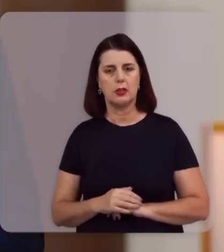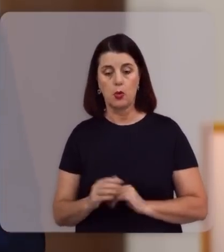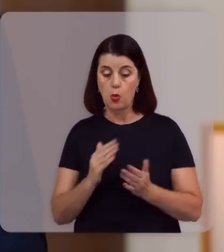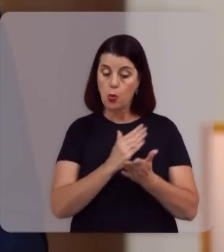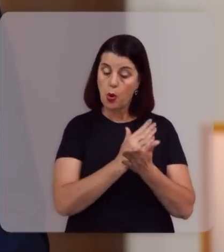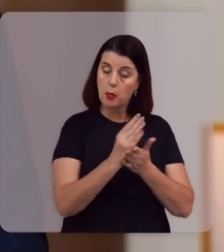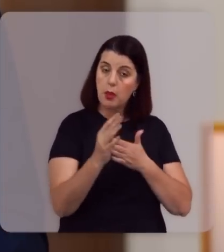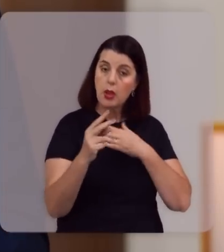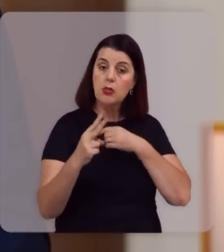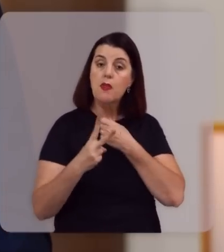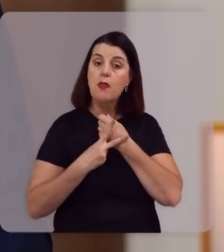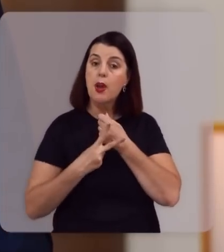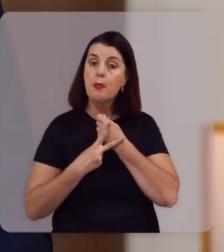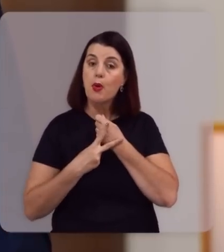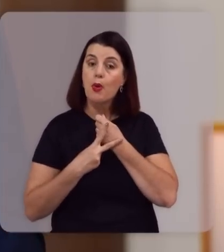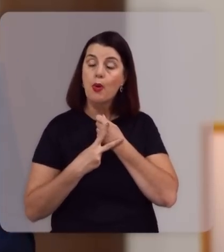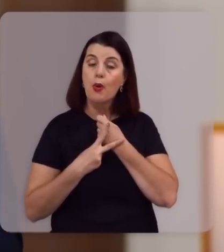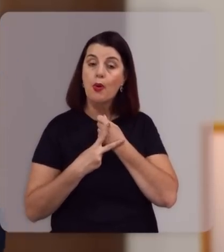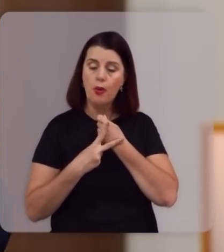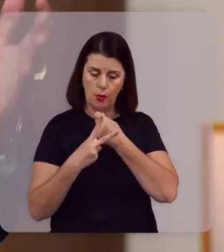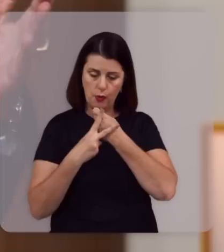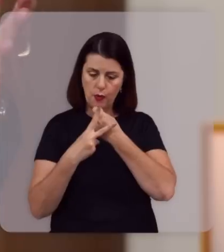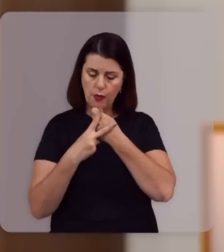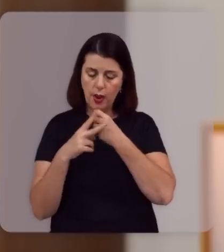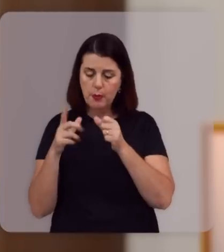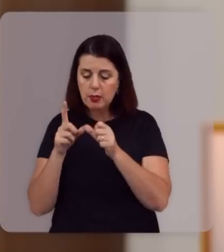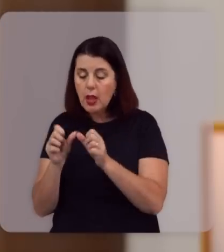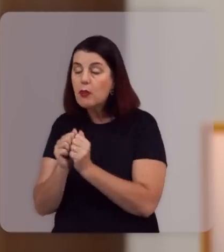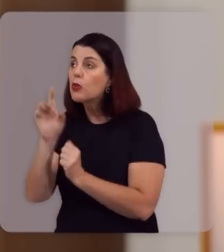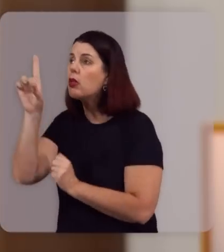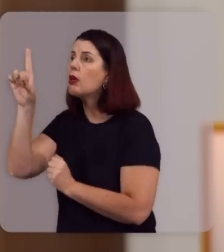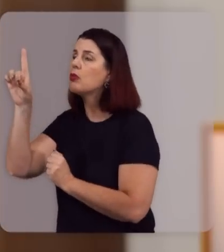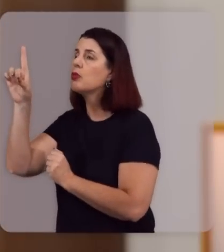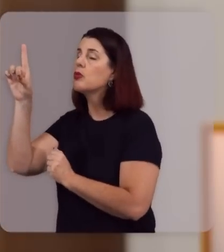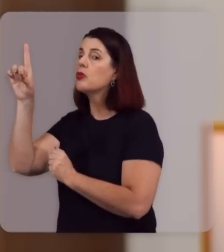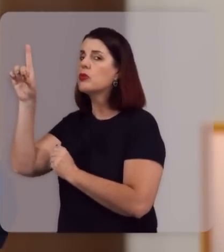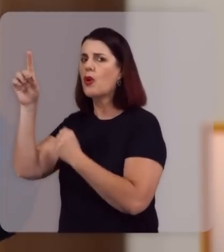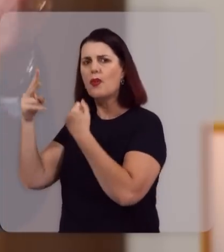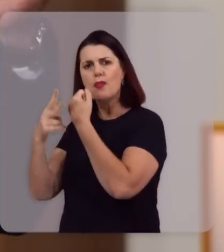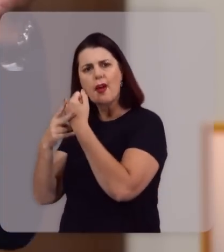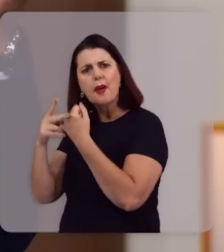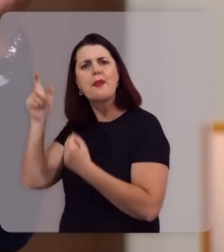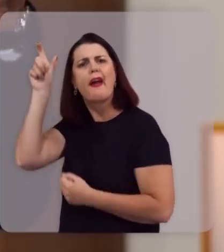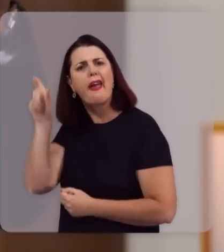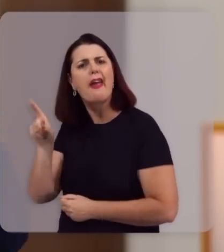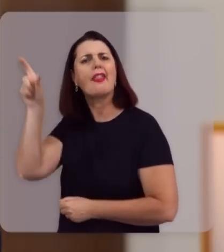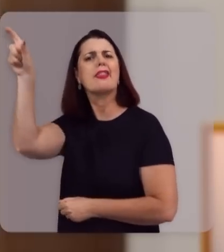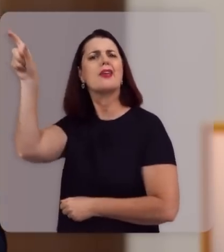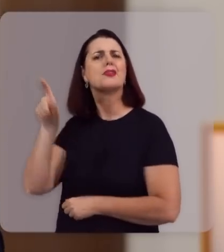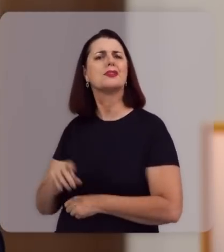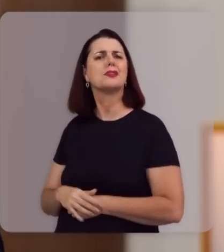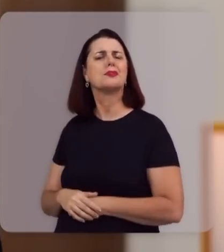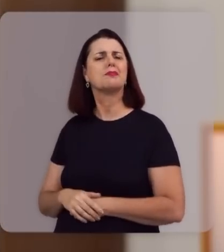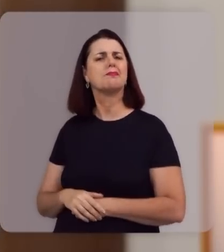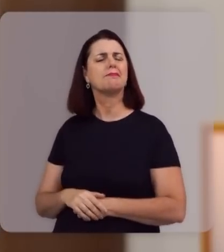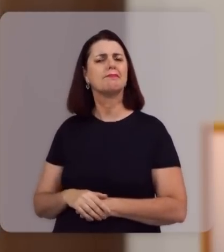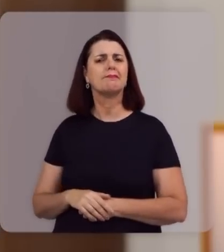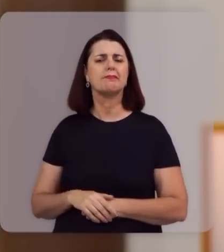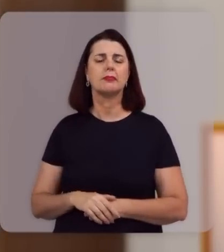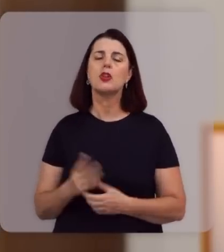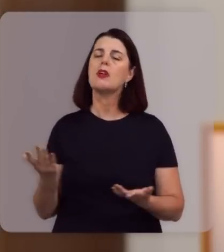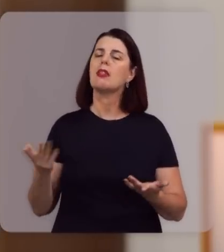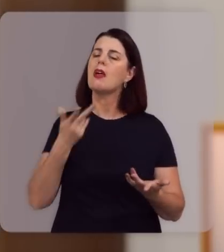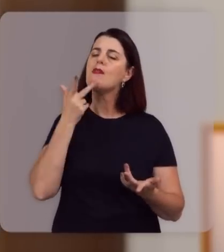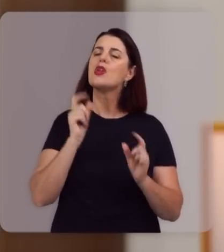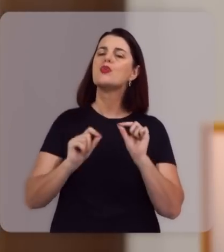no princípio era o Verbo, e o Verbo estava com Deus, e o Verbo era Deus. O